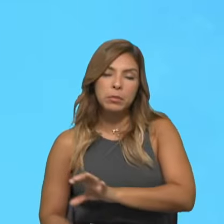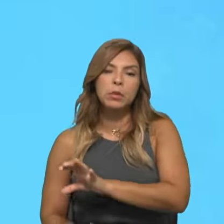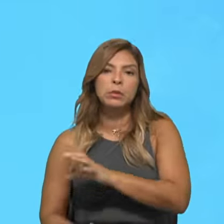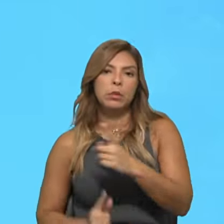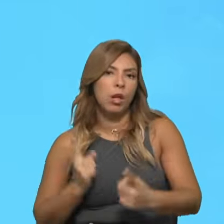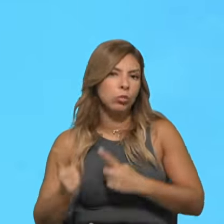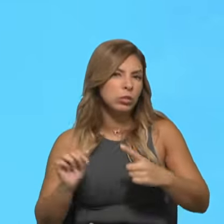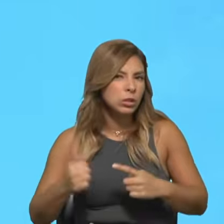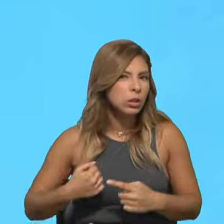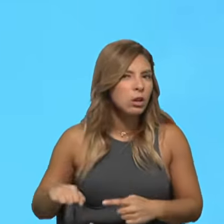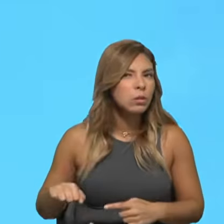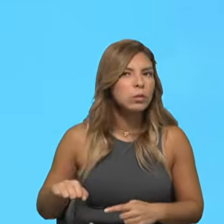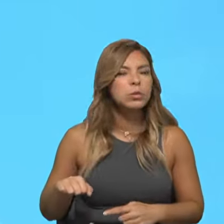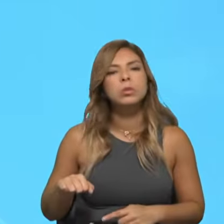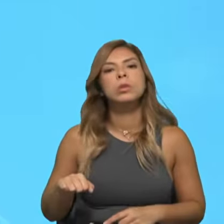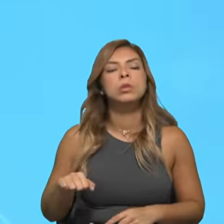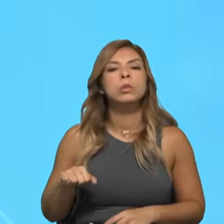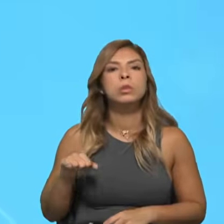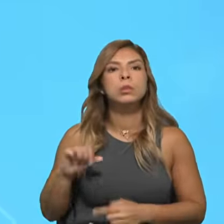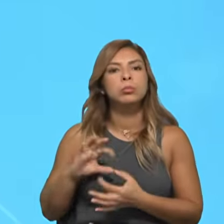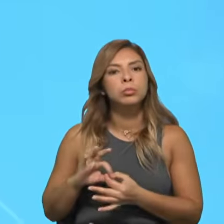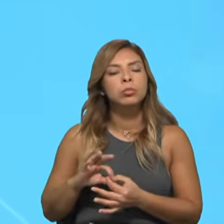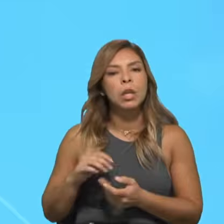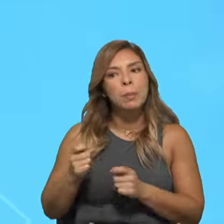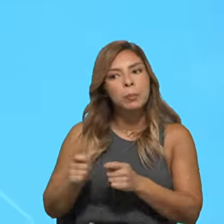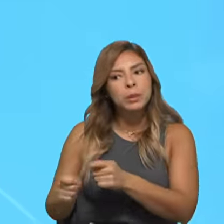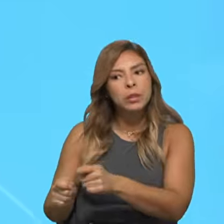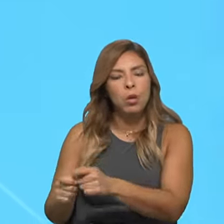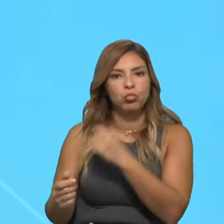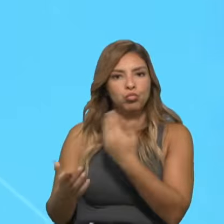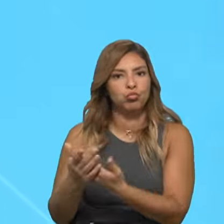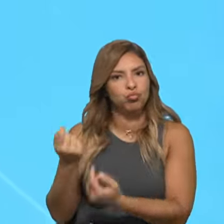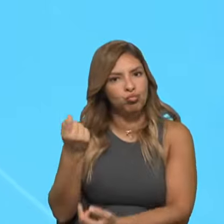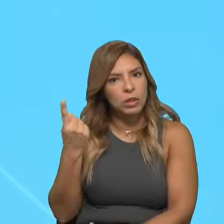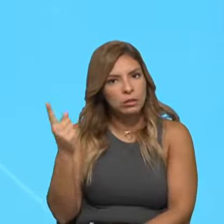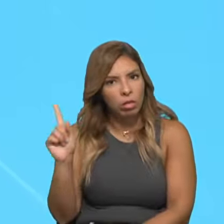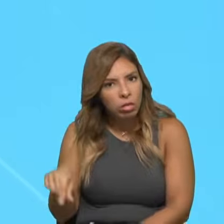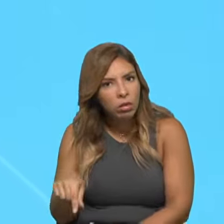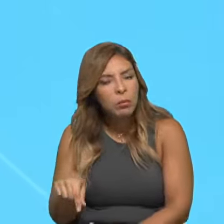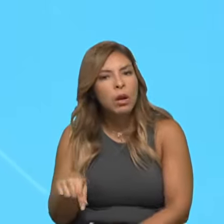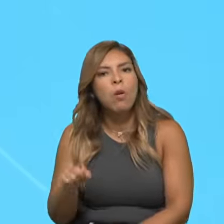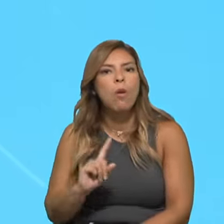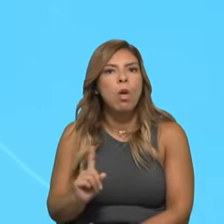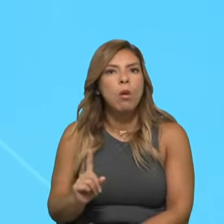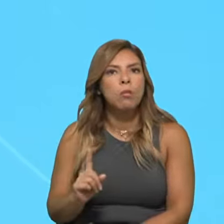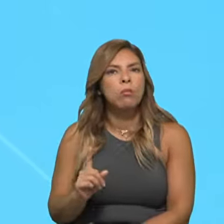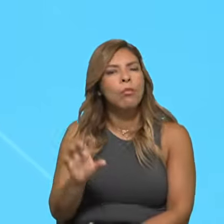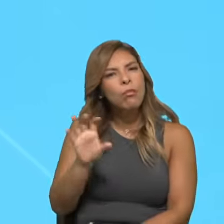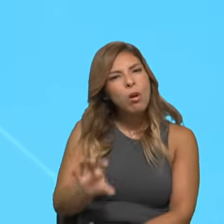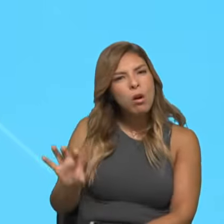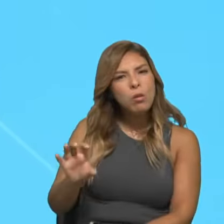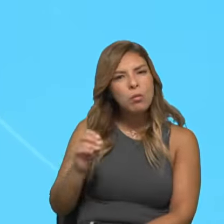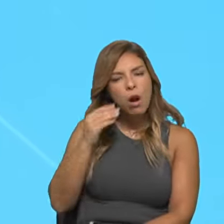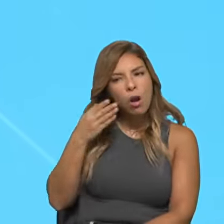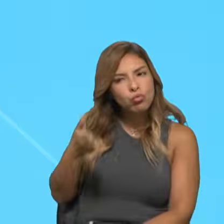podem, no fundo, criar uma pressão social e política nestes territórios, de alguma forma, e que podem ajudar